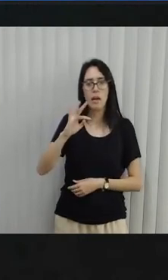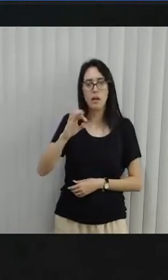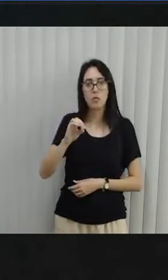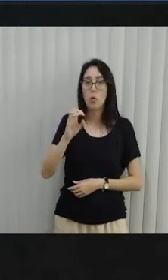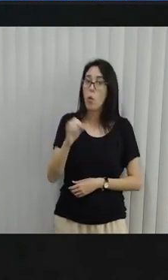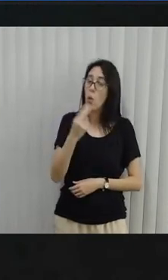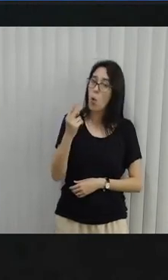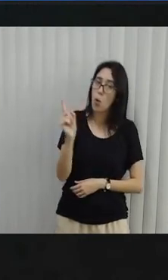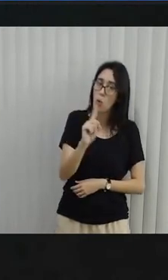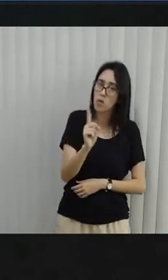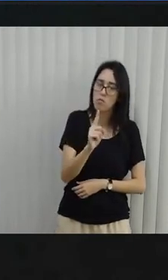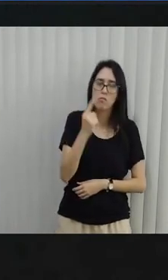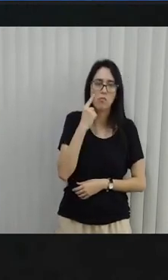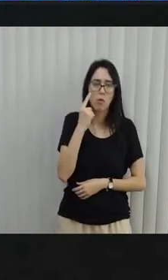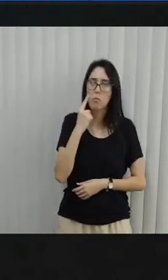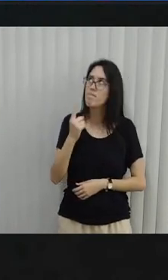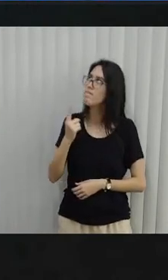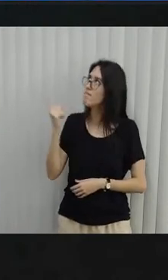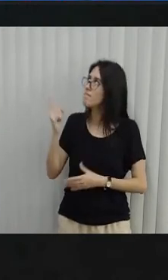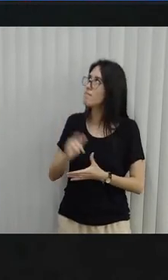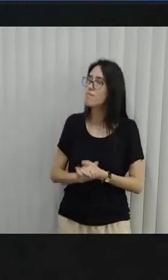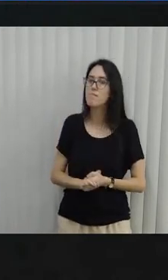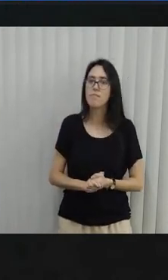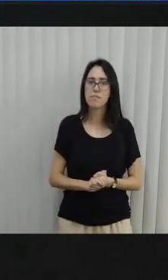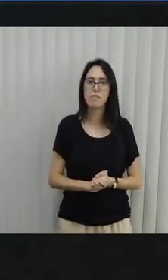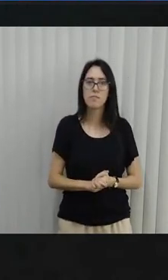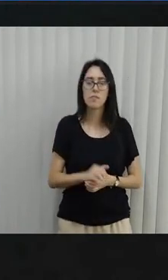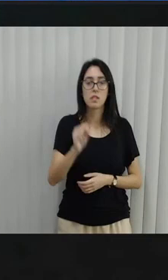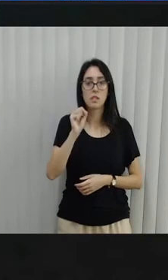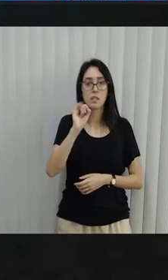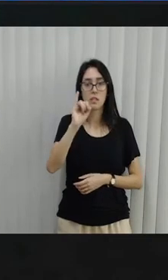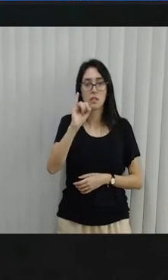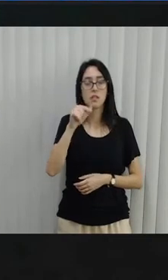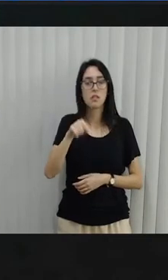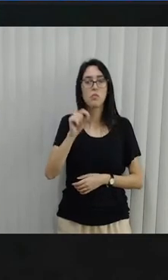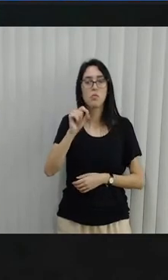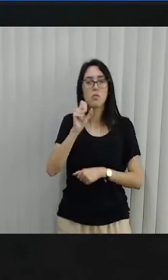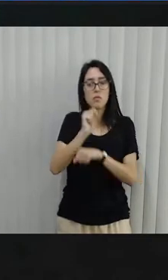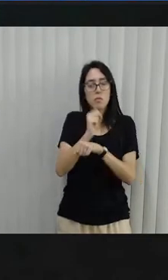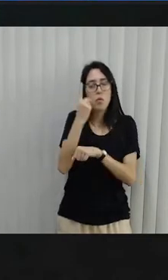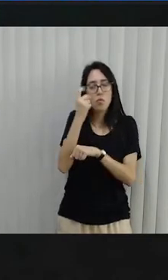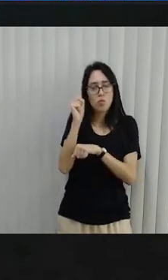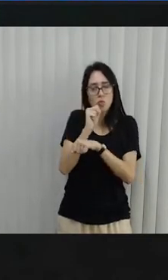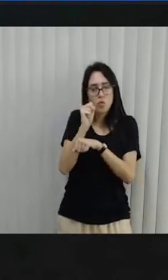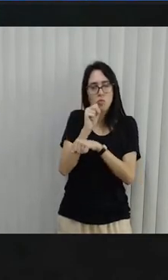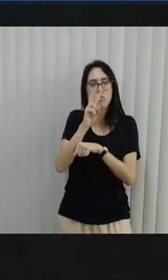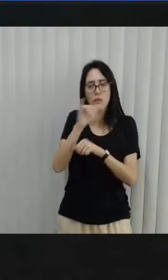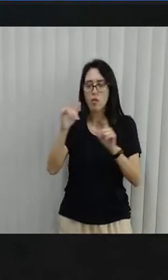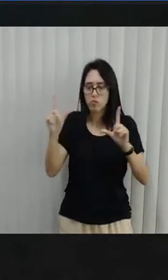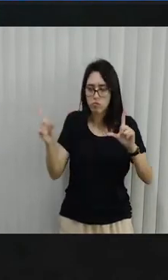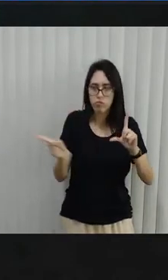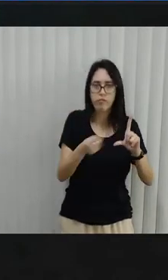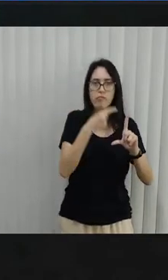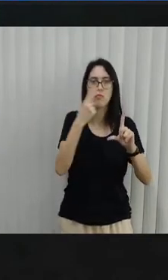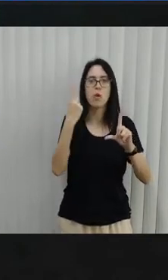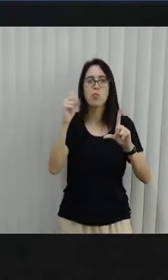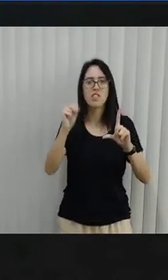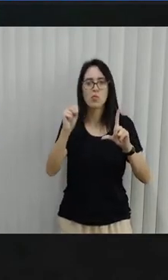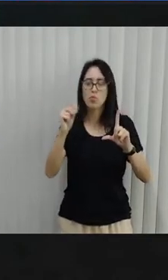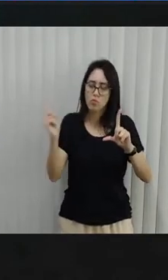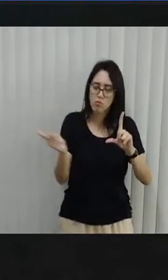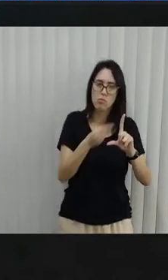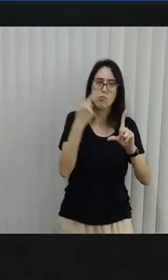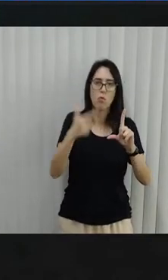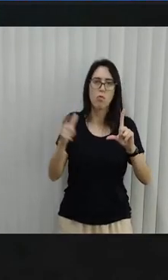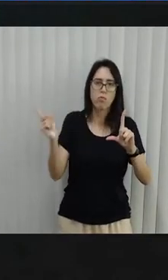colocar aqui em controle um espere. Se eu colocar em espere um segundo, sempre vai esperar um segundo, vai entrar outro cacto. Ele vai passar, espera um segundo, entra outro. Espera um